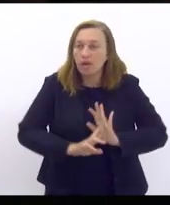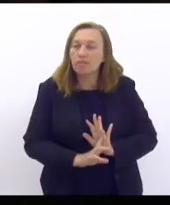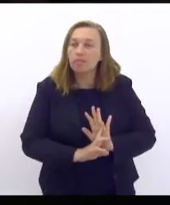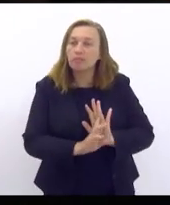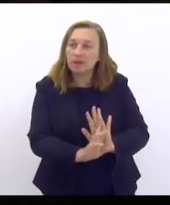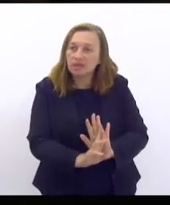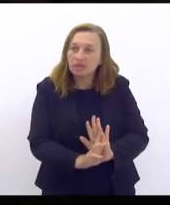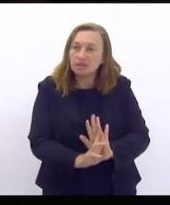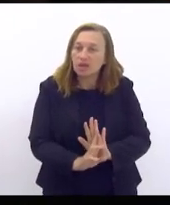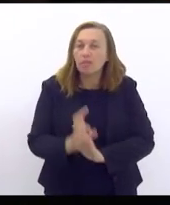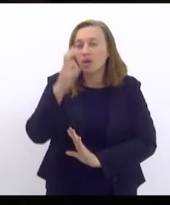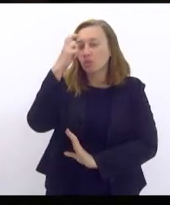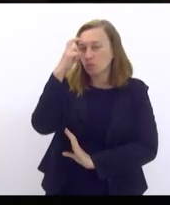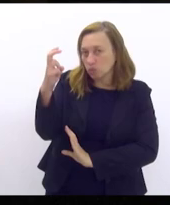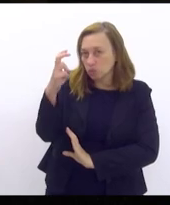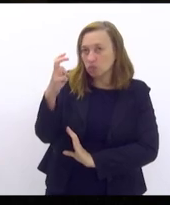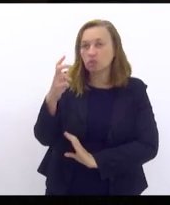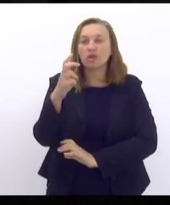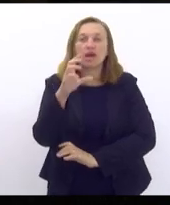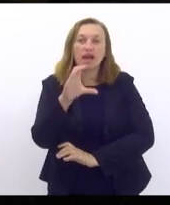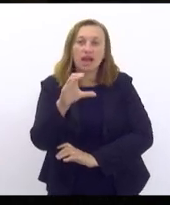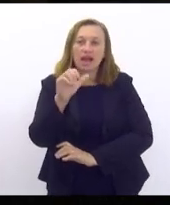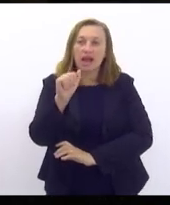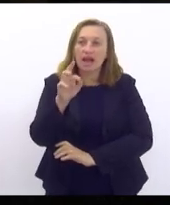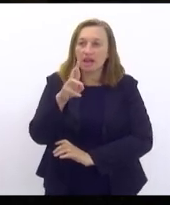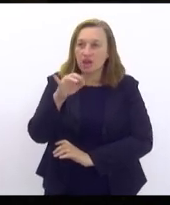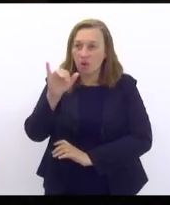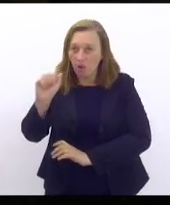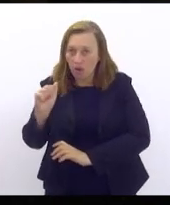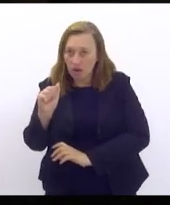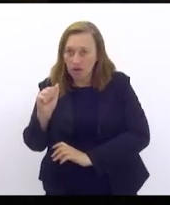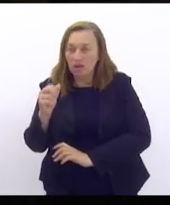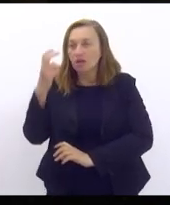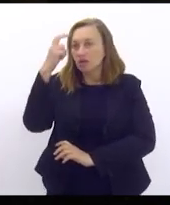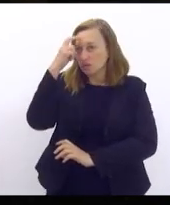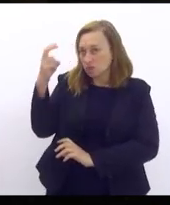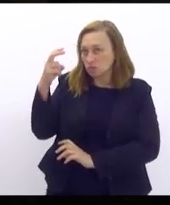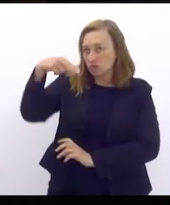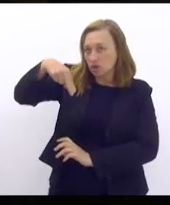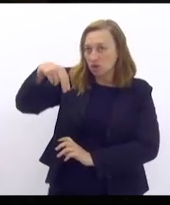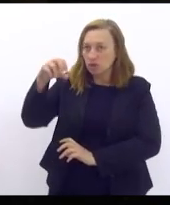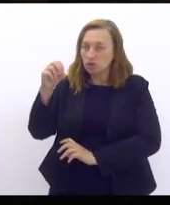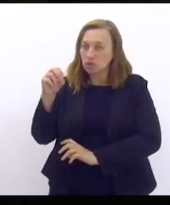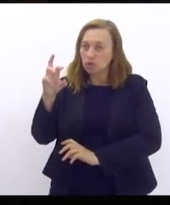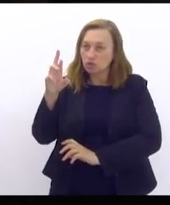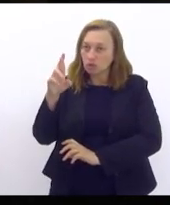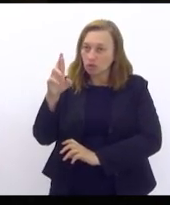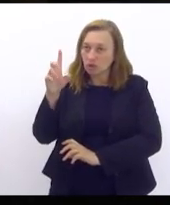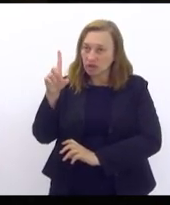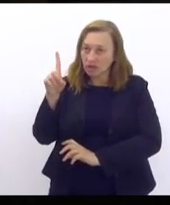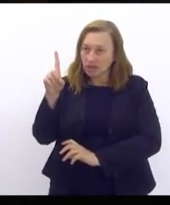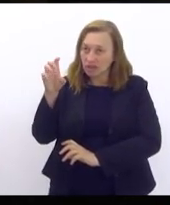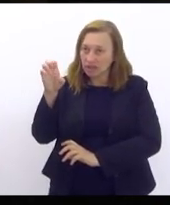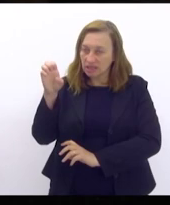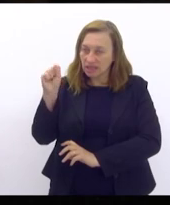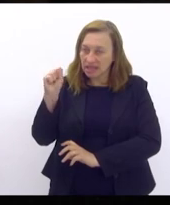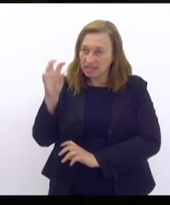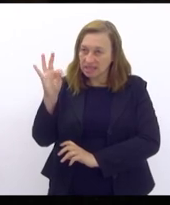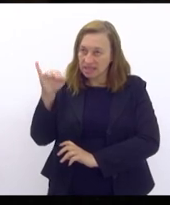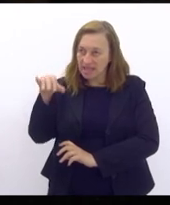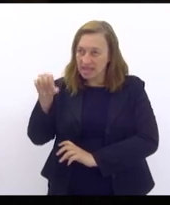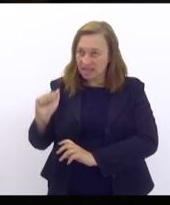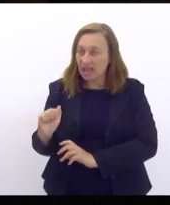a cultura carioca, para a cultura nordestina, que a gente